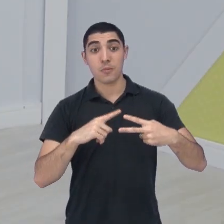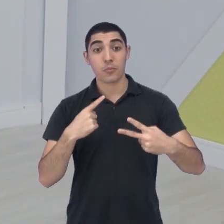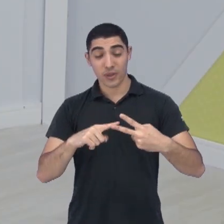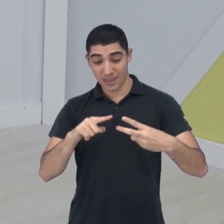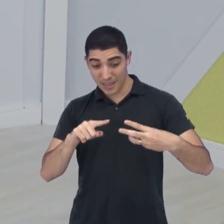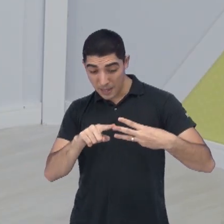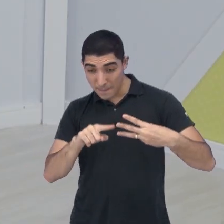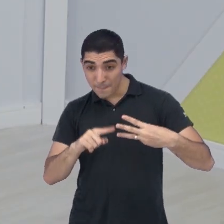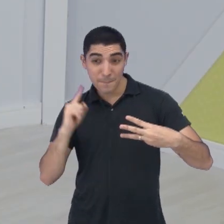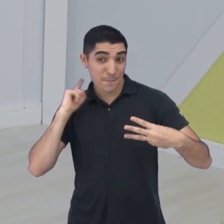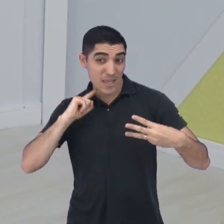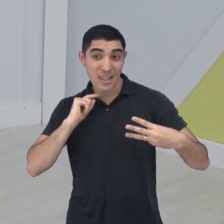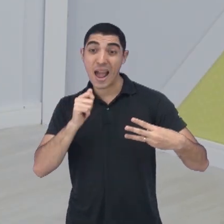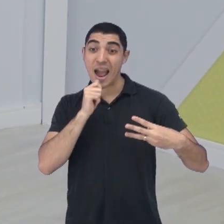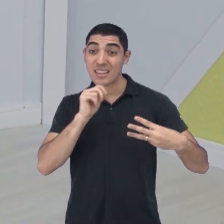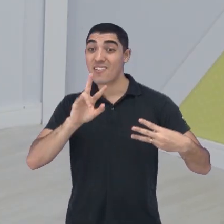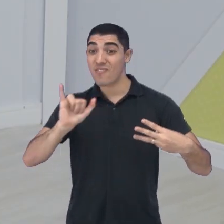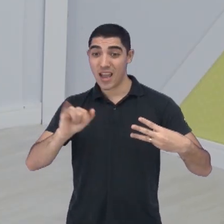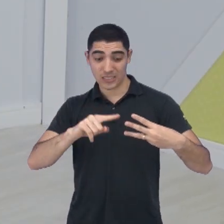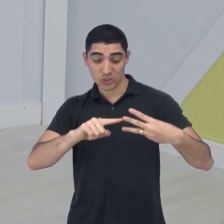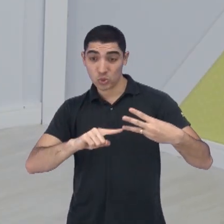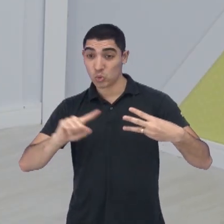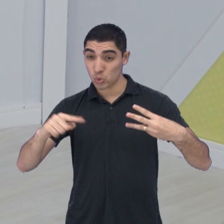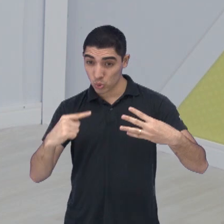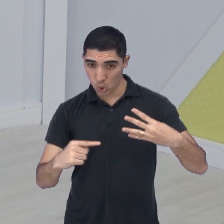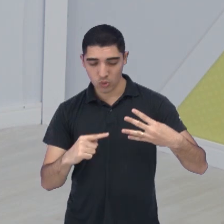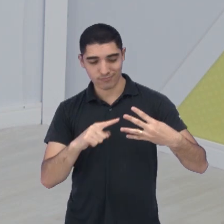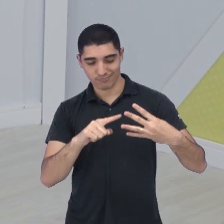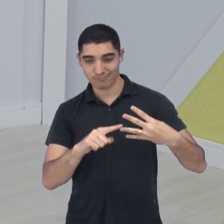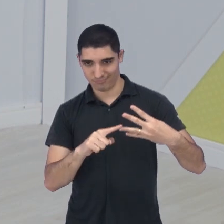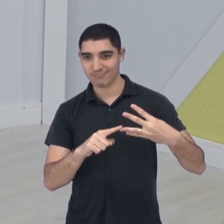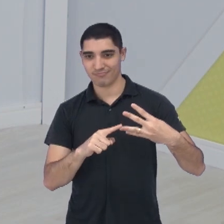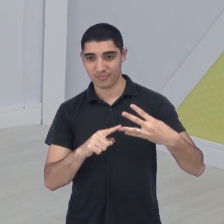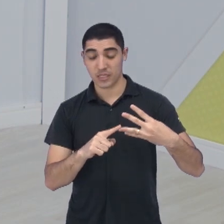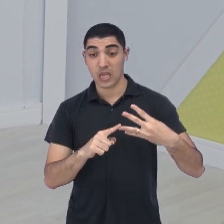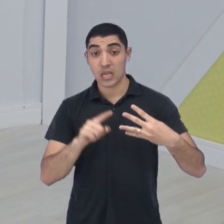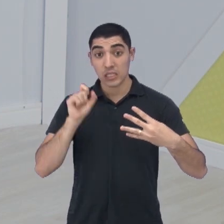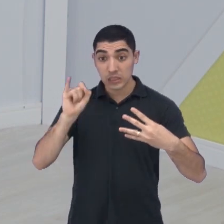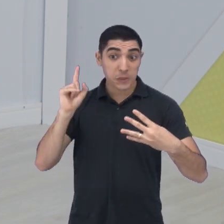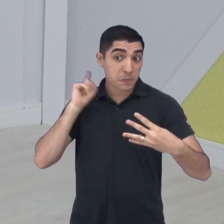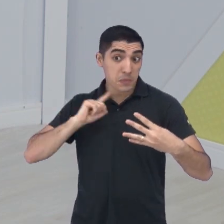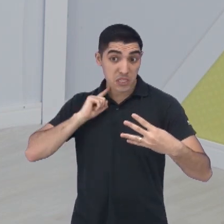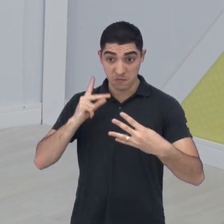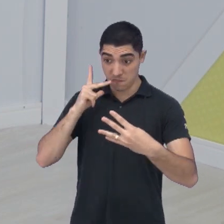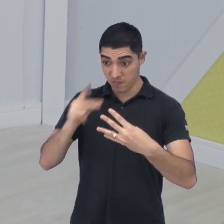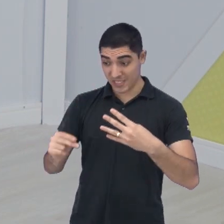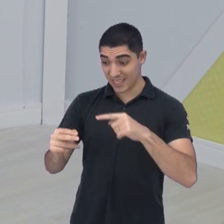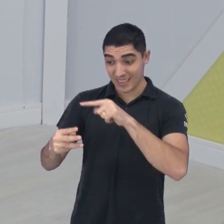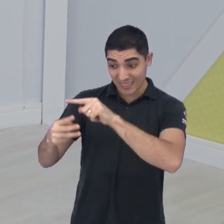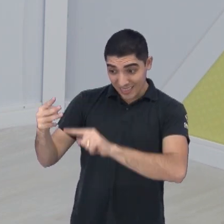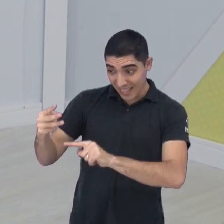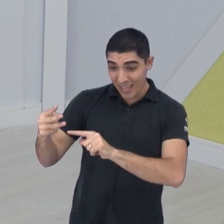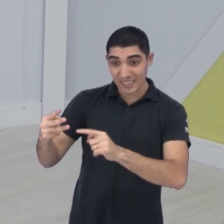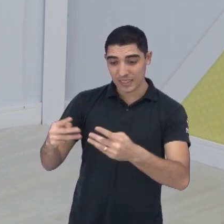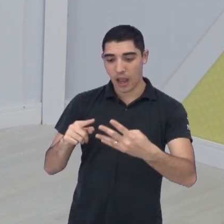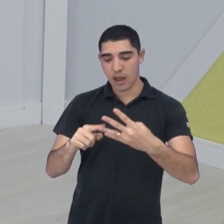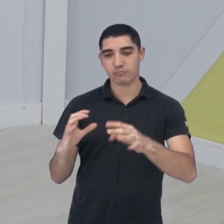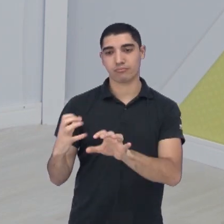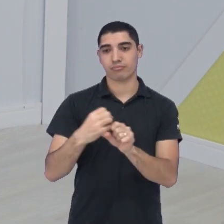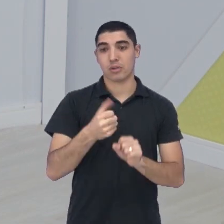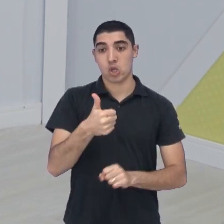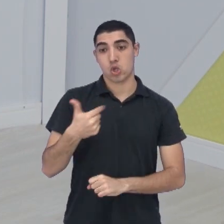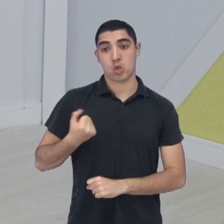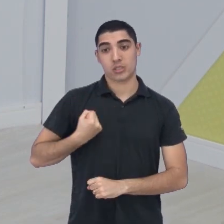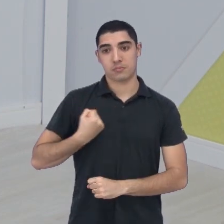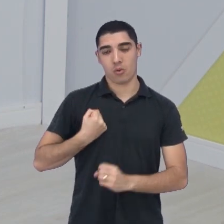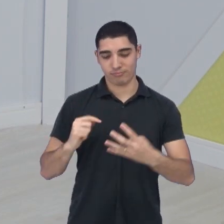Minas vão se enfrentar. Ou seja, se o Minas vencer as 3 partidas, ele vai a 12 pontos, a mesma que o São José tem. Então significa que